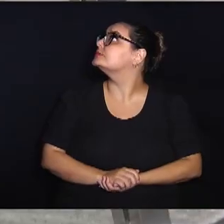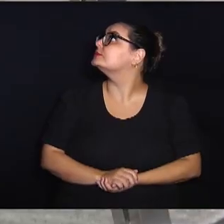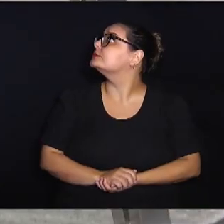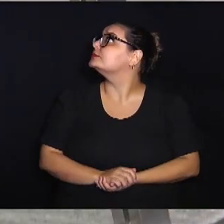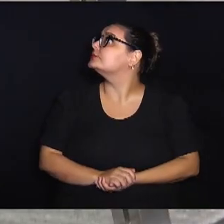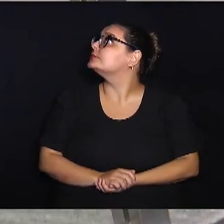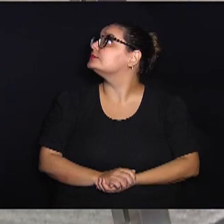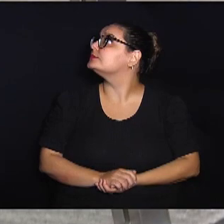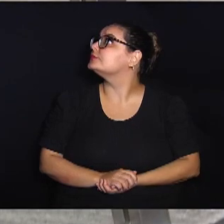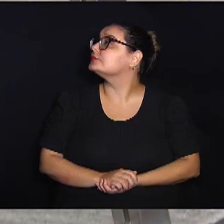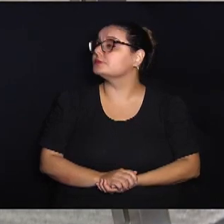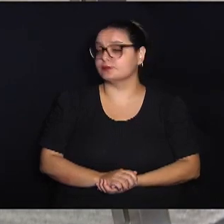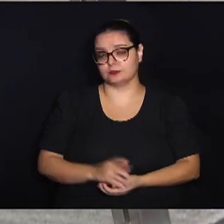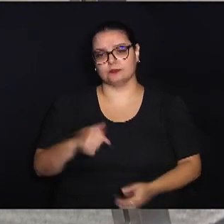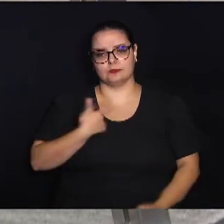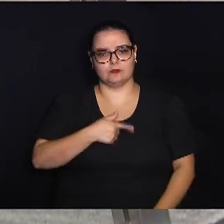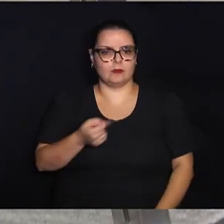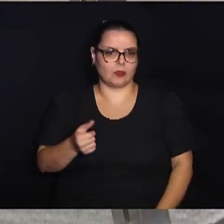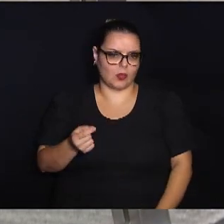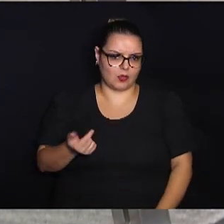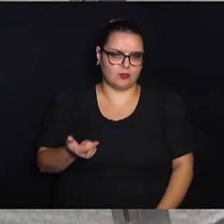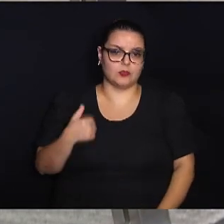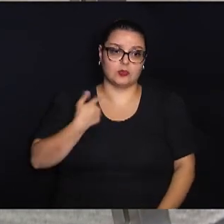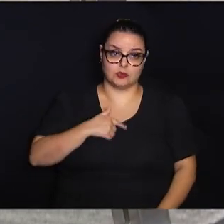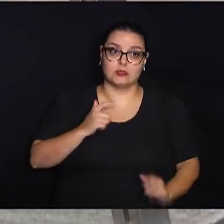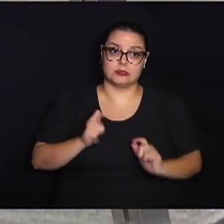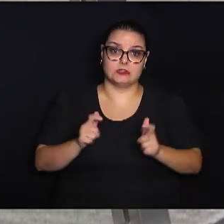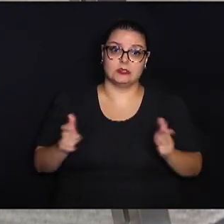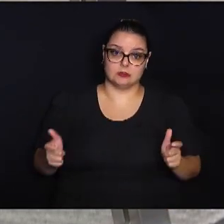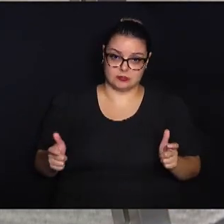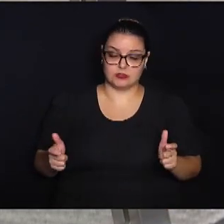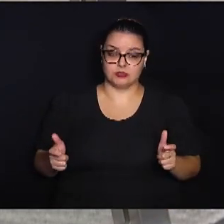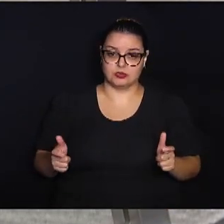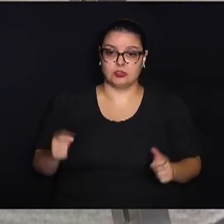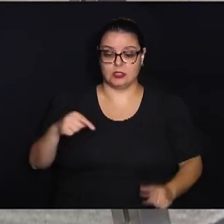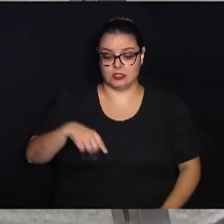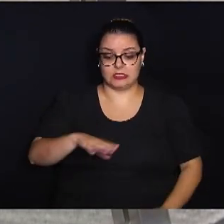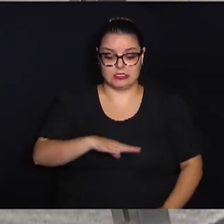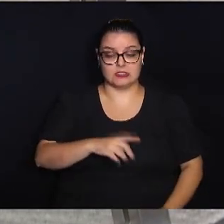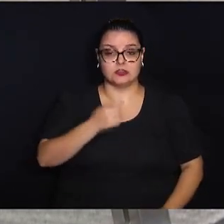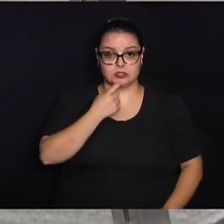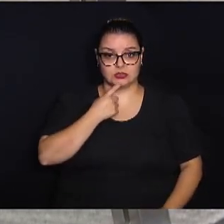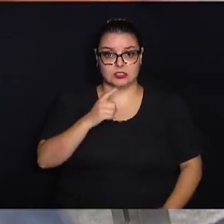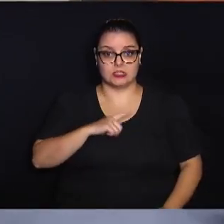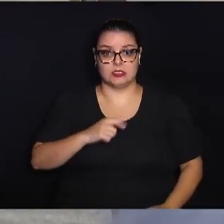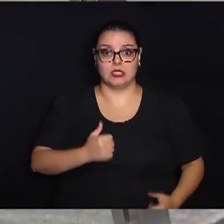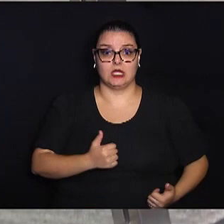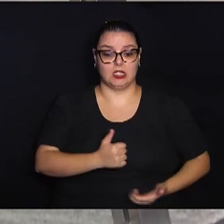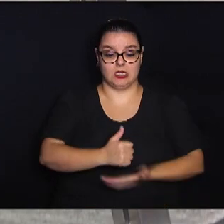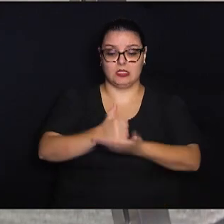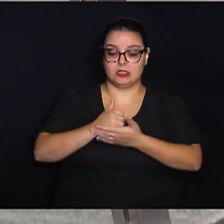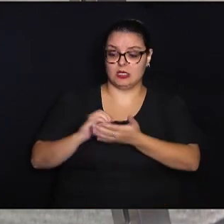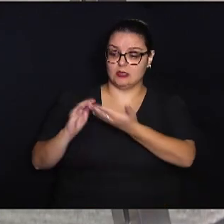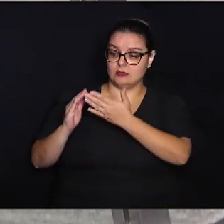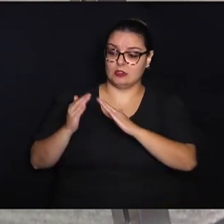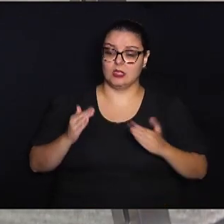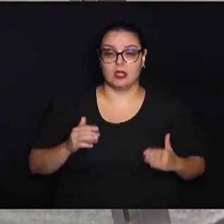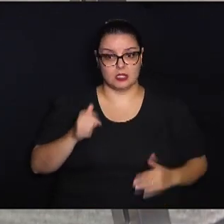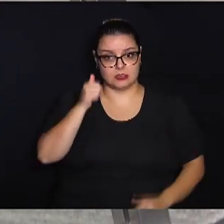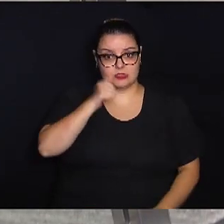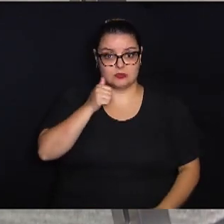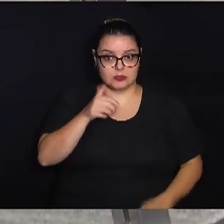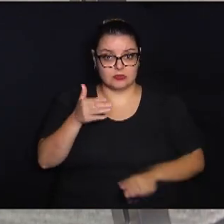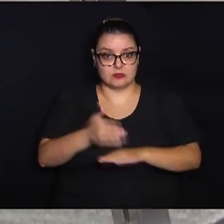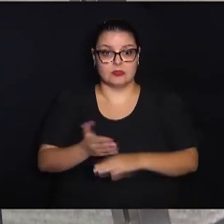A gente tem muito pouco, a gente ainda está crescendo isso aqui na cidade de Campinas. A gente tem a Taça da Favela, onde as mulheres participam, mas